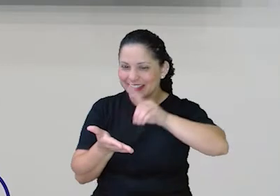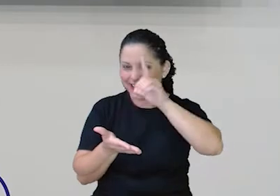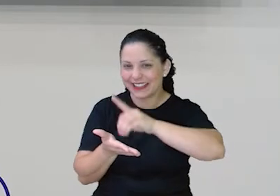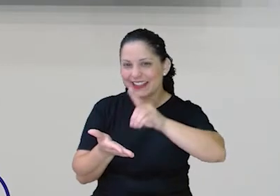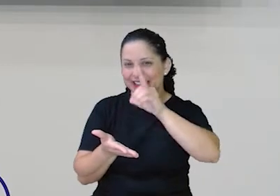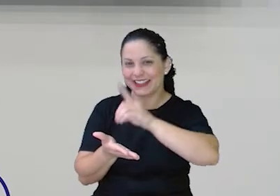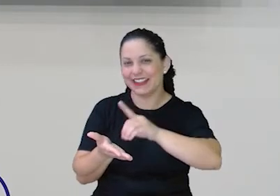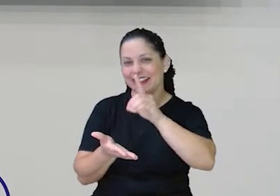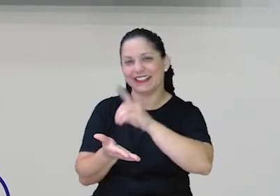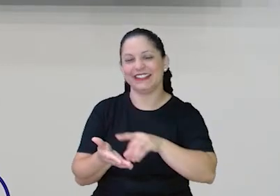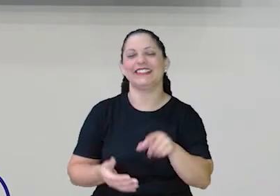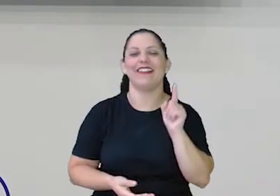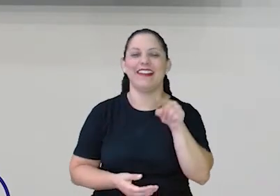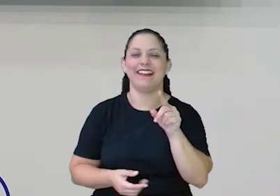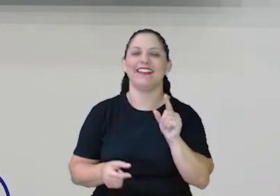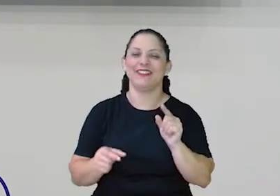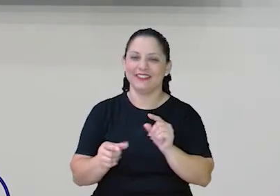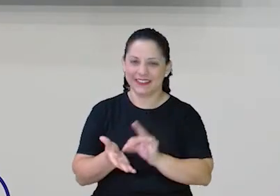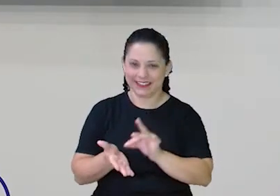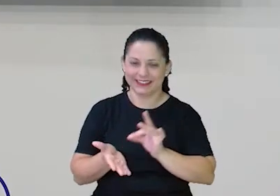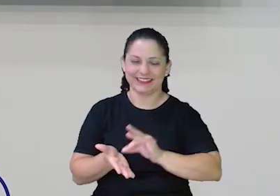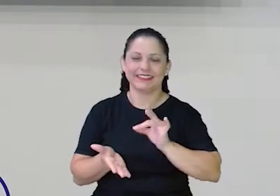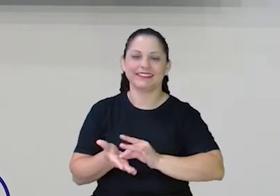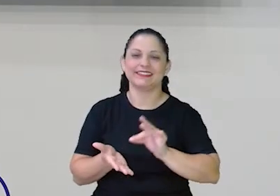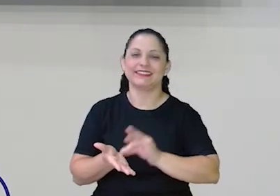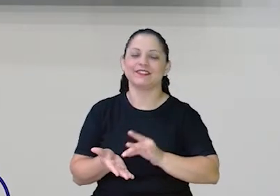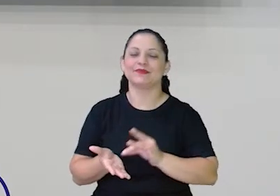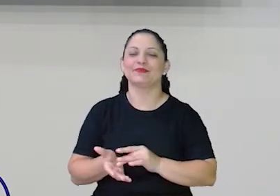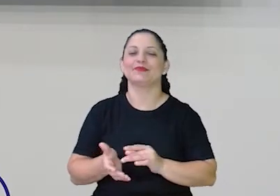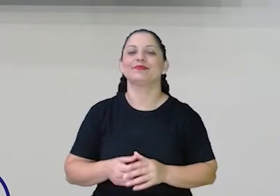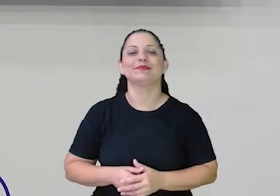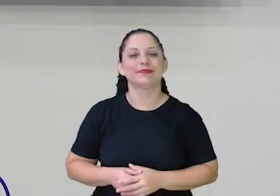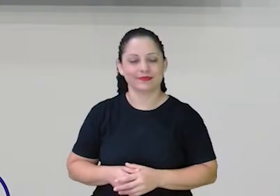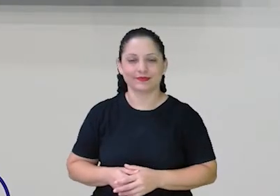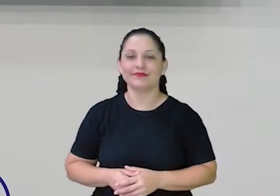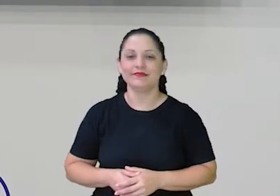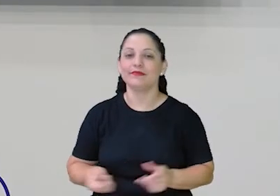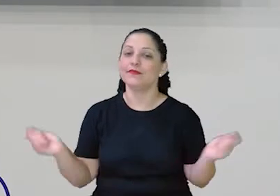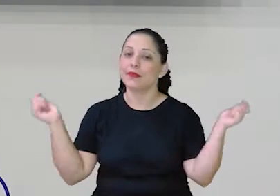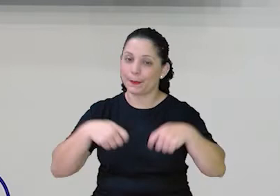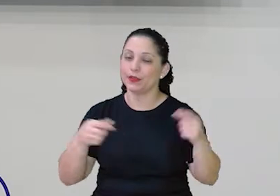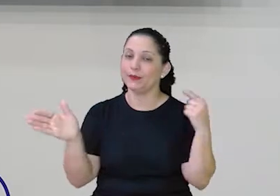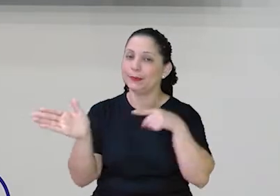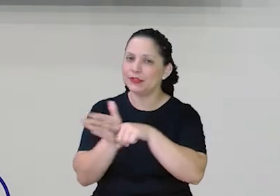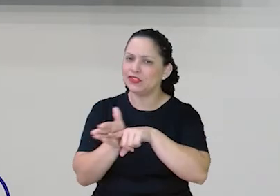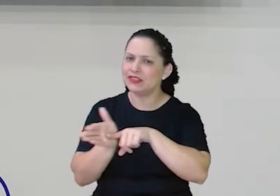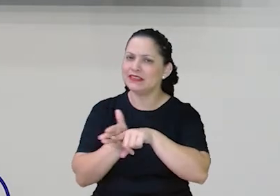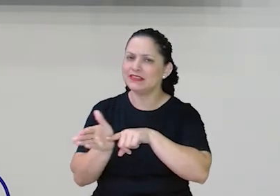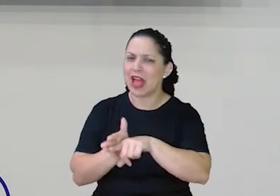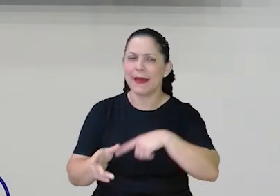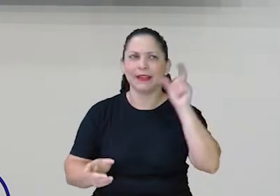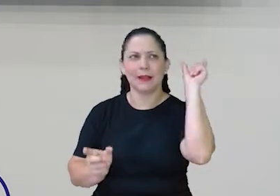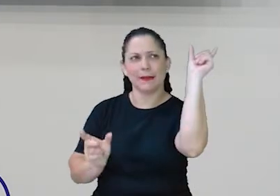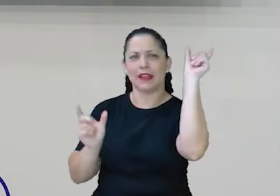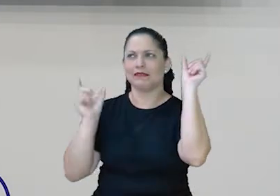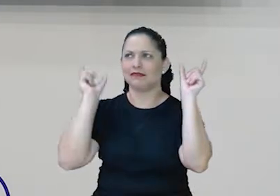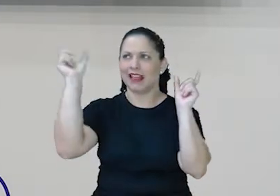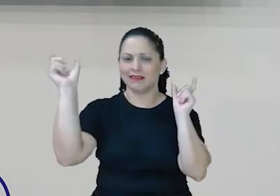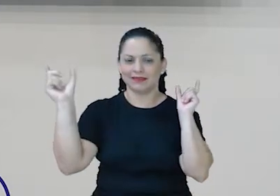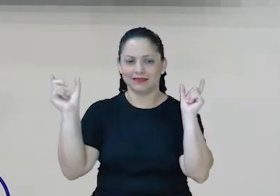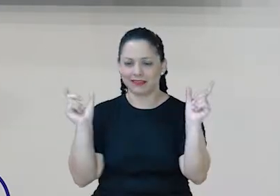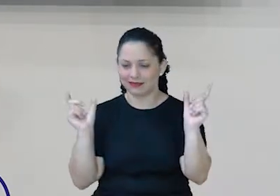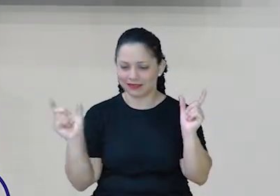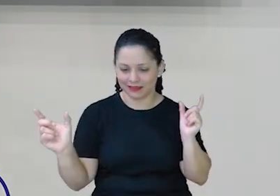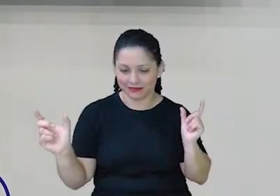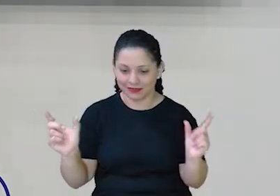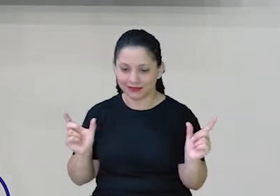da professora Mauricéia, olha aí, ó. Isso mesmo, professora Mauricéia, dá para pesquisar o que é planície, o que é aluvial,